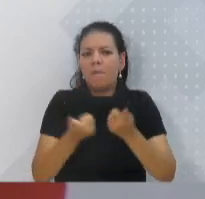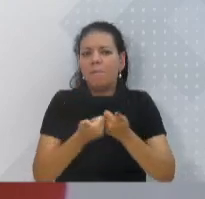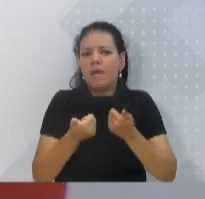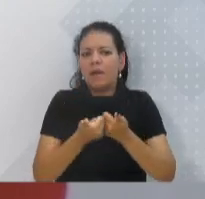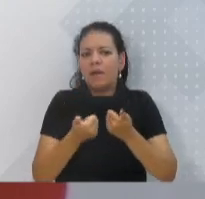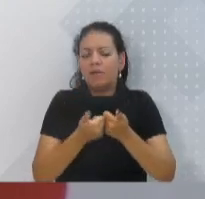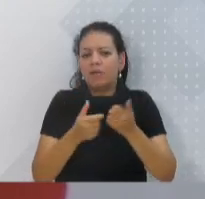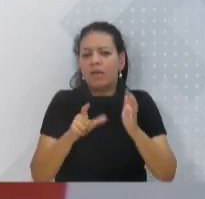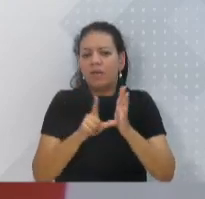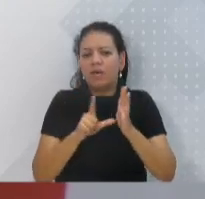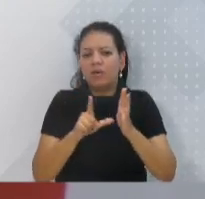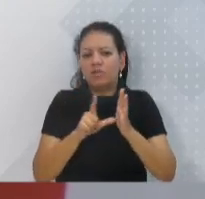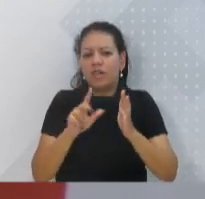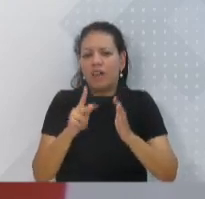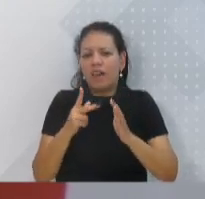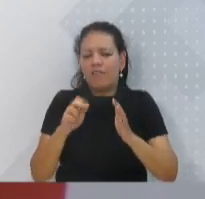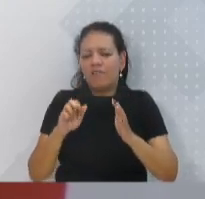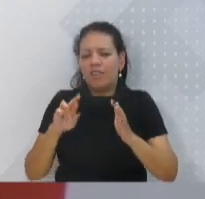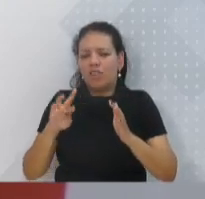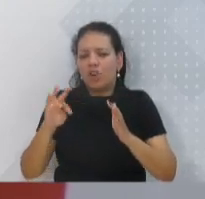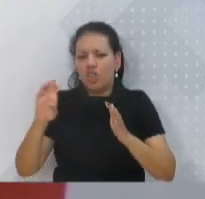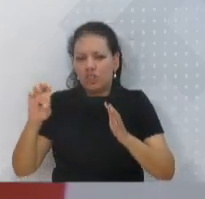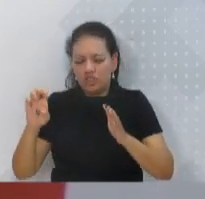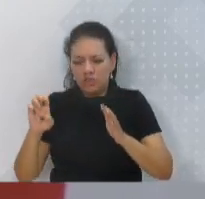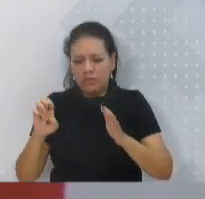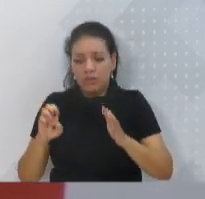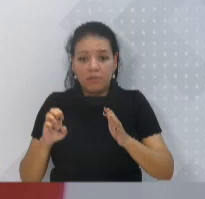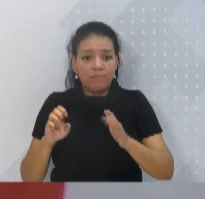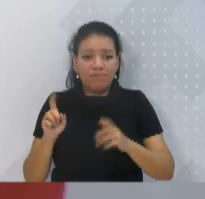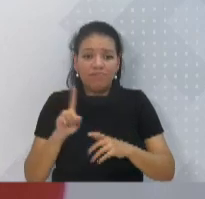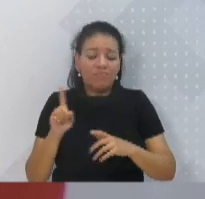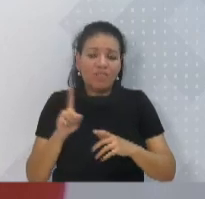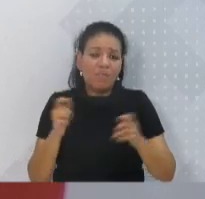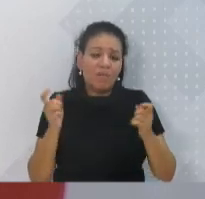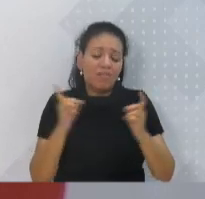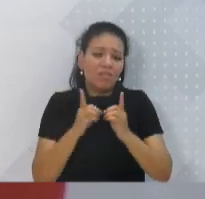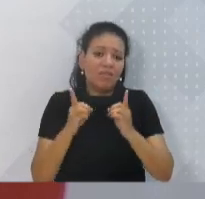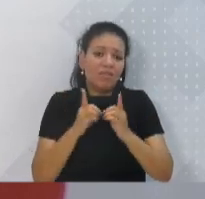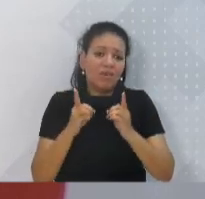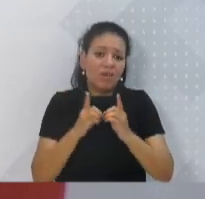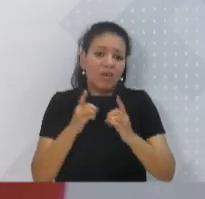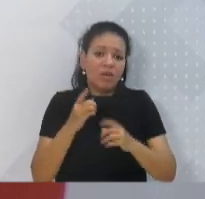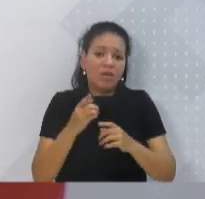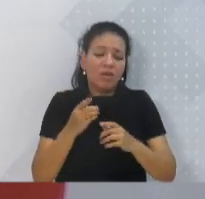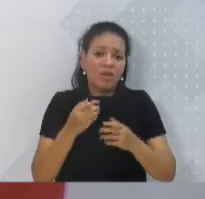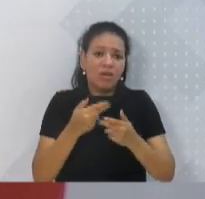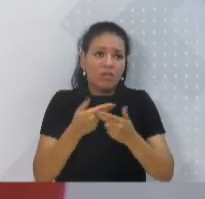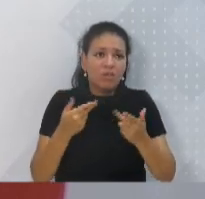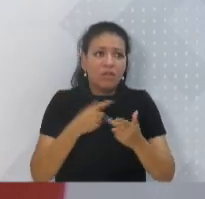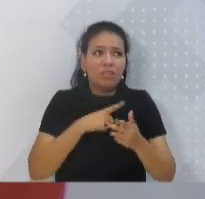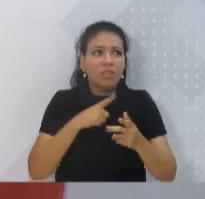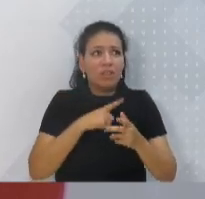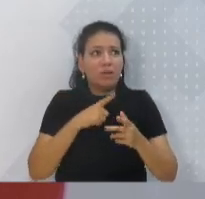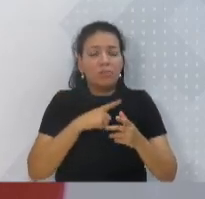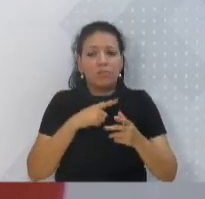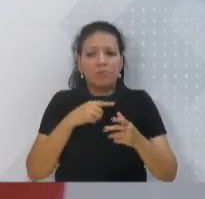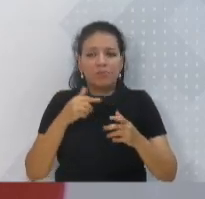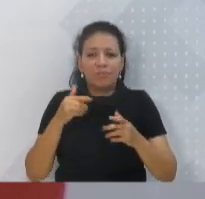antiga loja Zarra Verotti. Mas não é o suficiente para atender ali a demanda que temos da pista